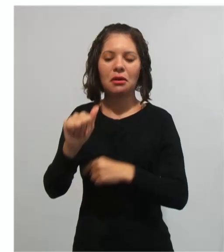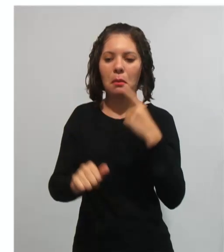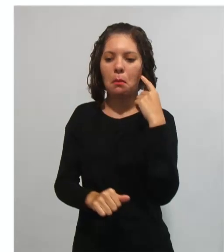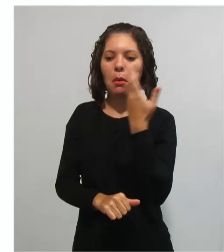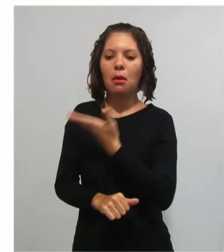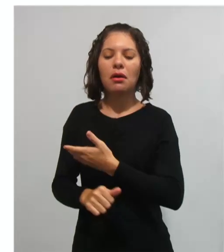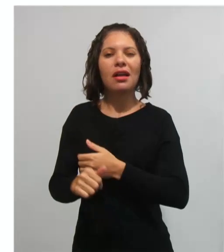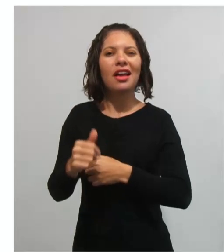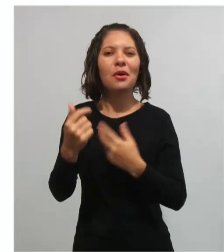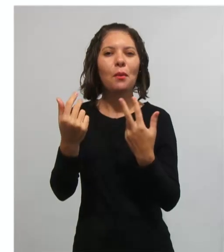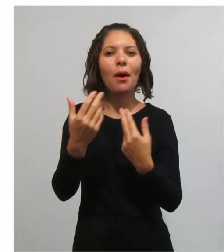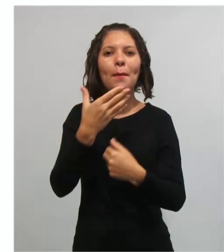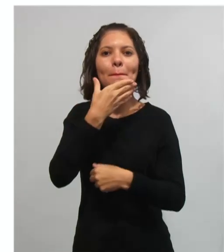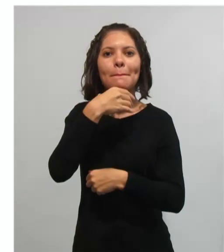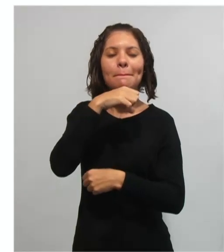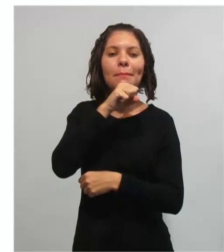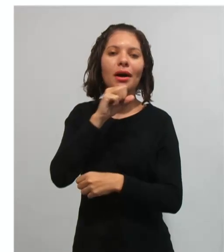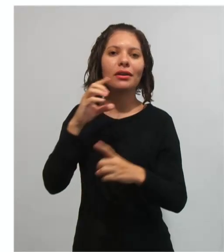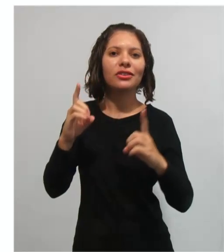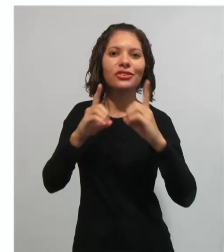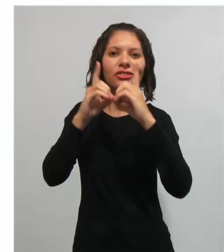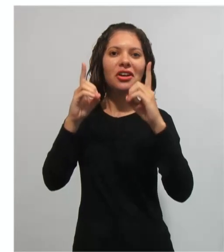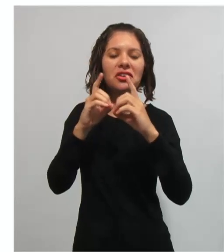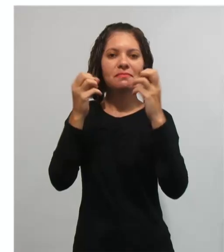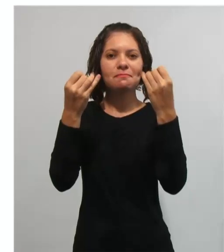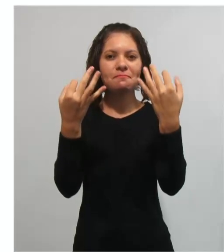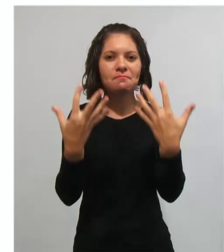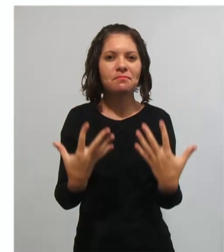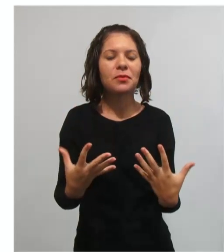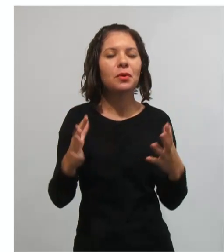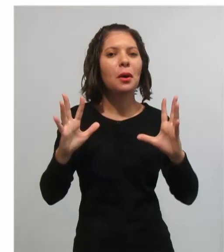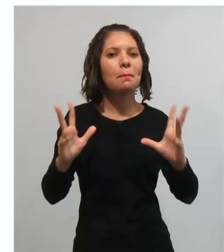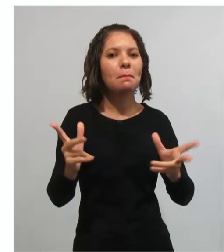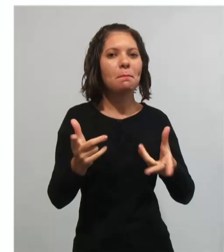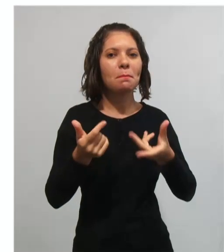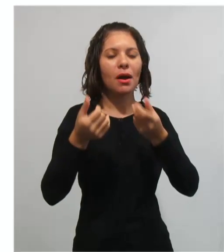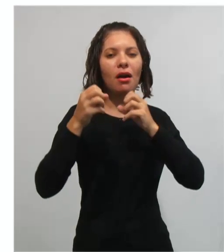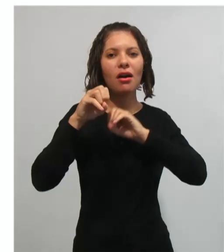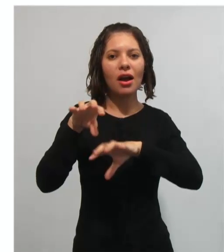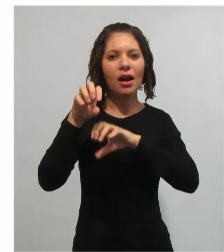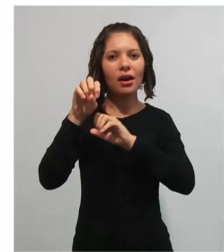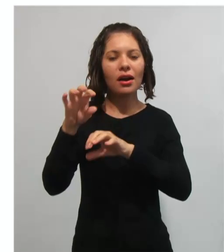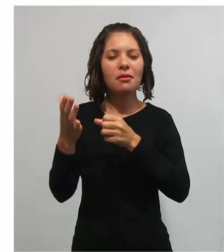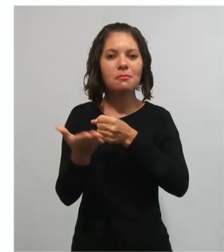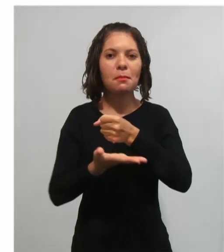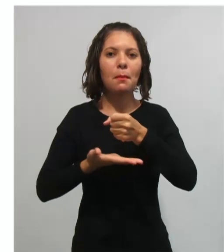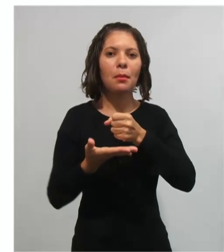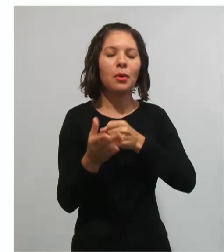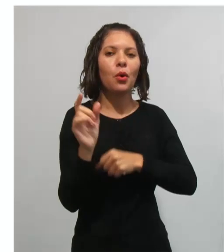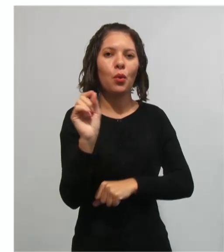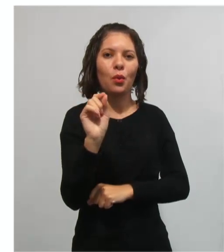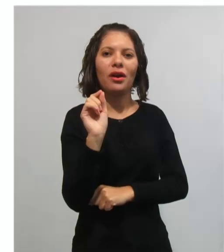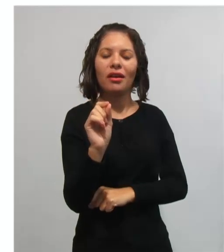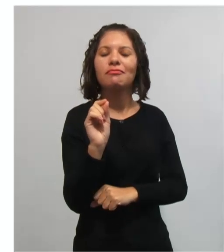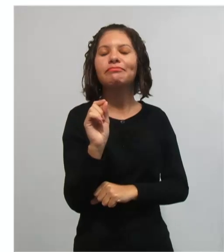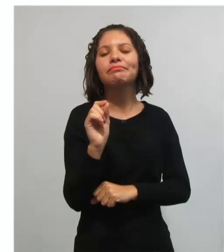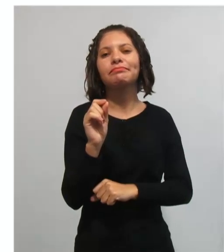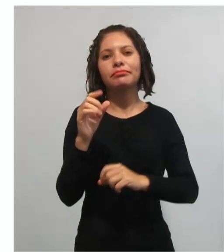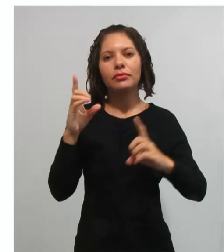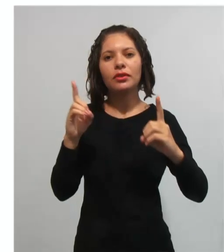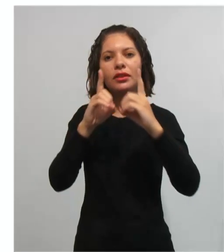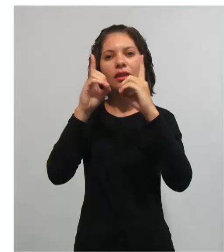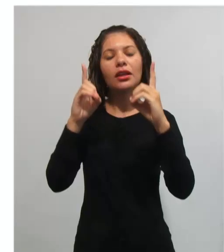faziam um estudo individualizado, um estudo acompanhado, um estudo que fosse voltado para aquele atendimento